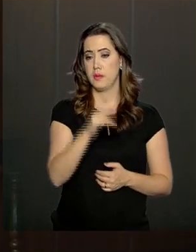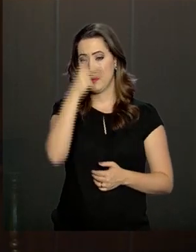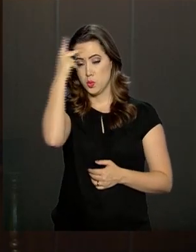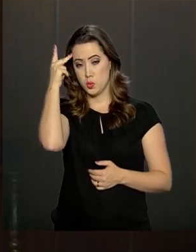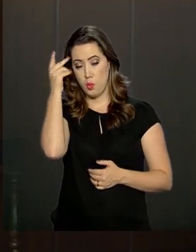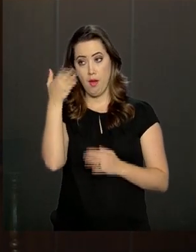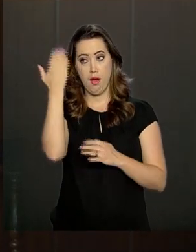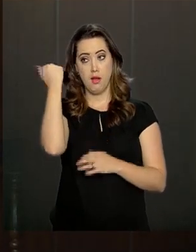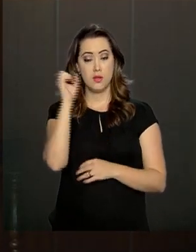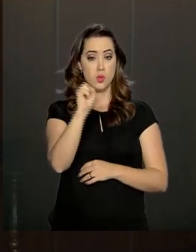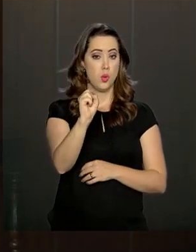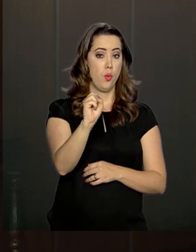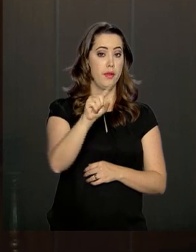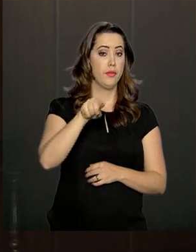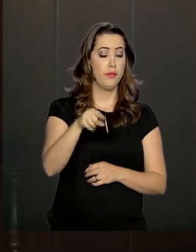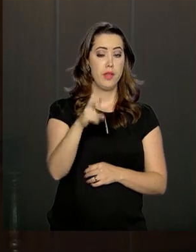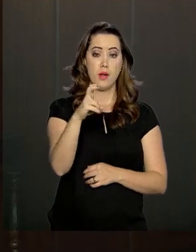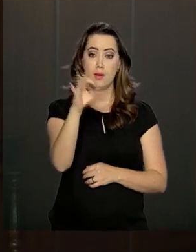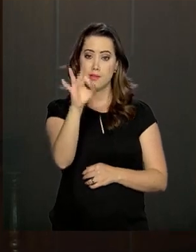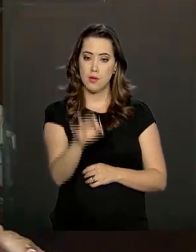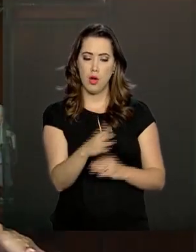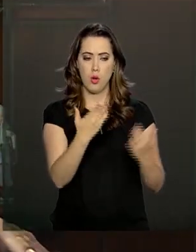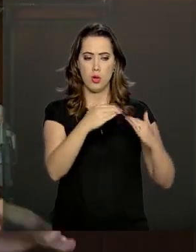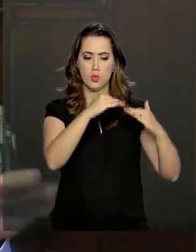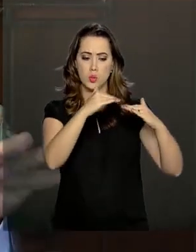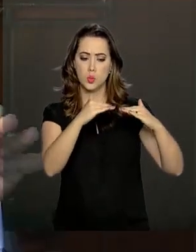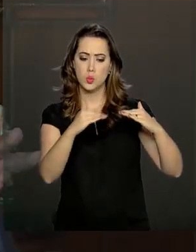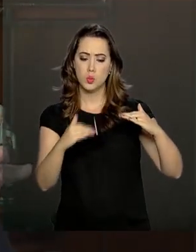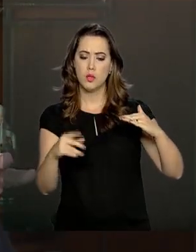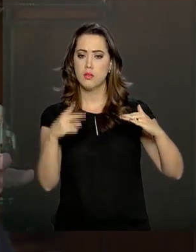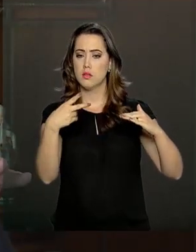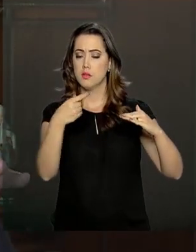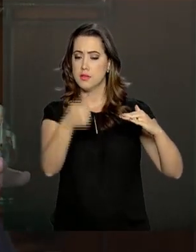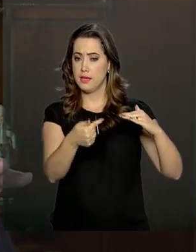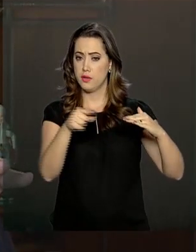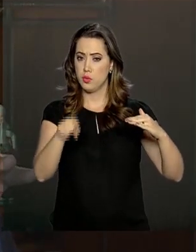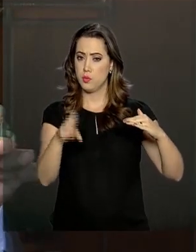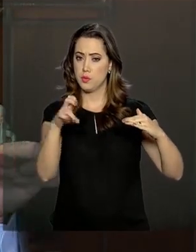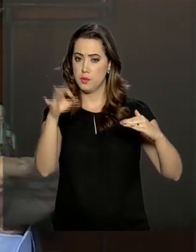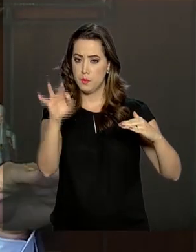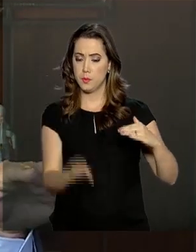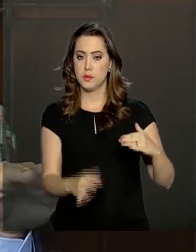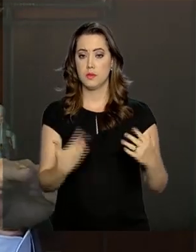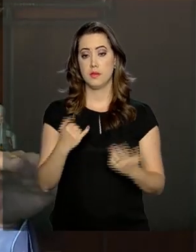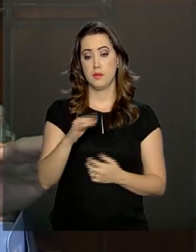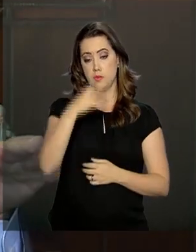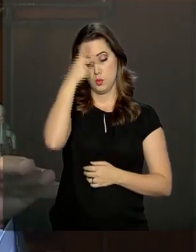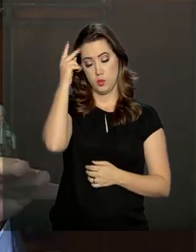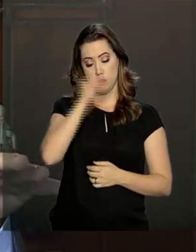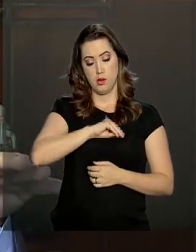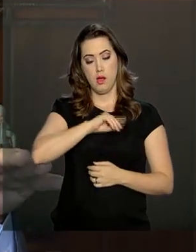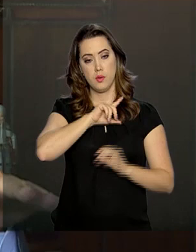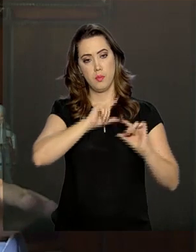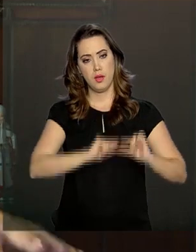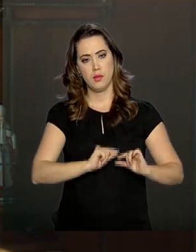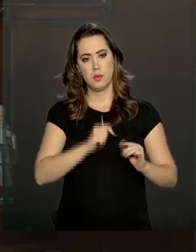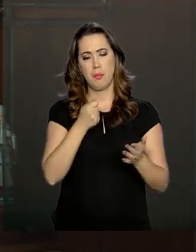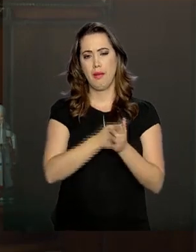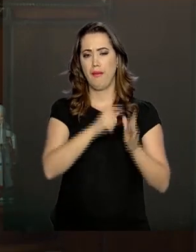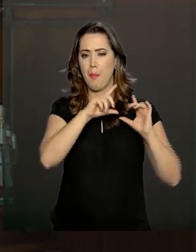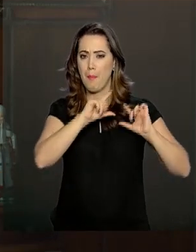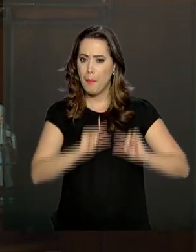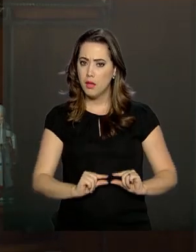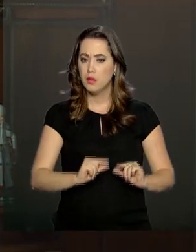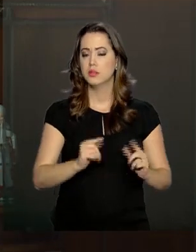pagava 8% vai pagar 7,5%. Então, quem ganha menos, está pagando ainda